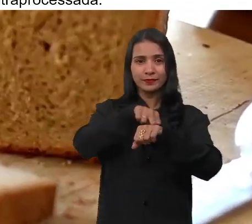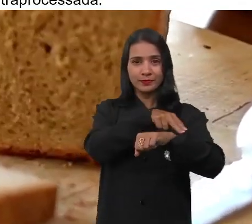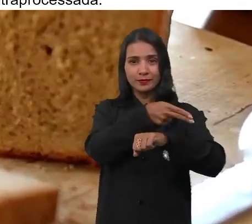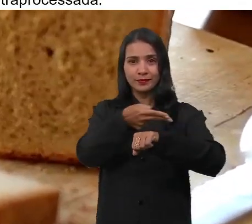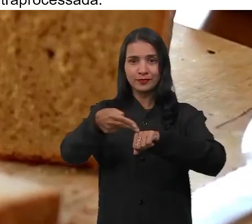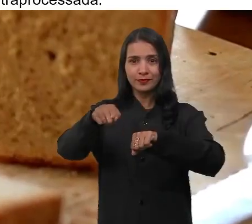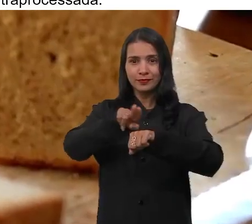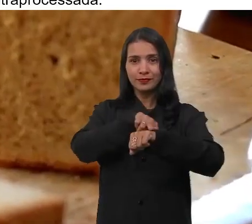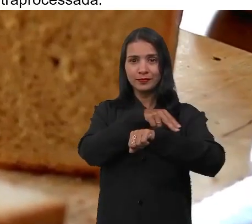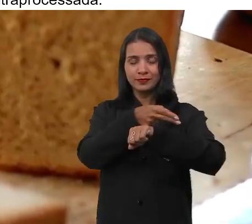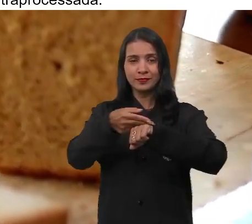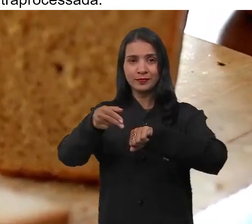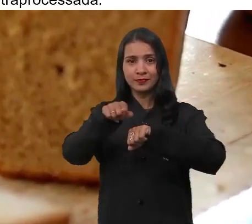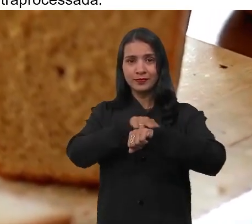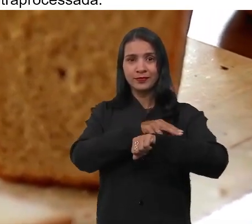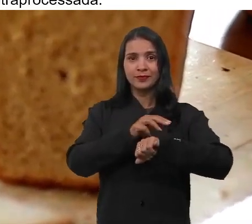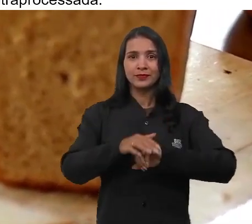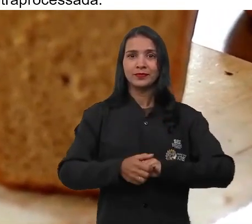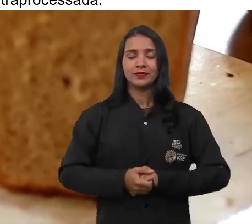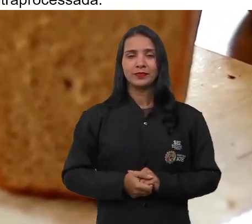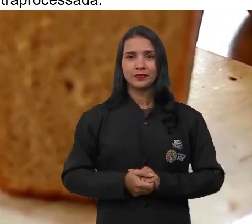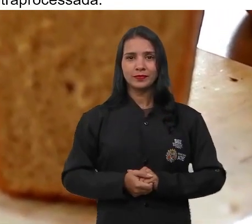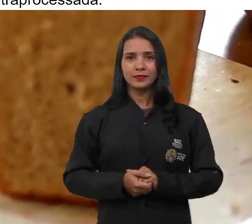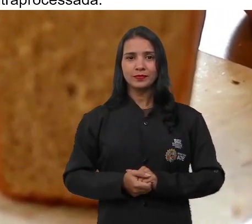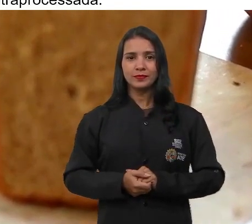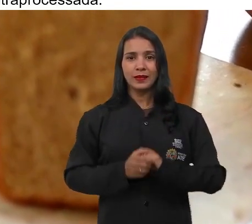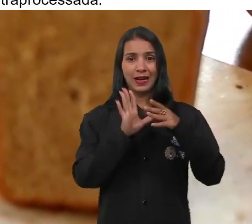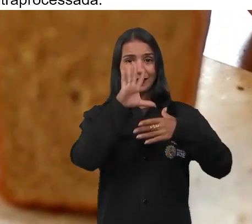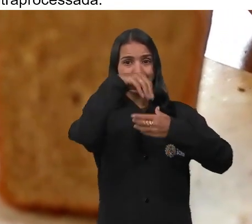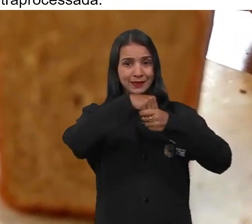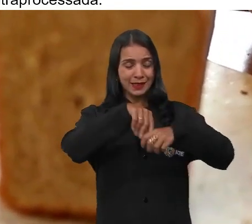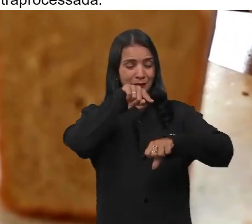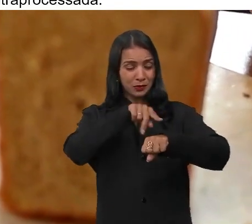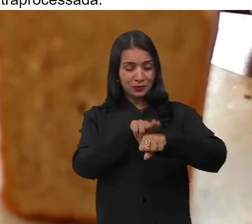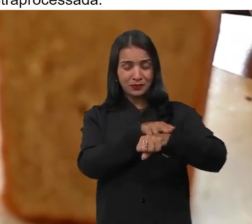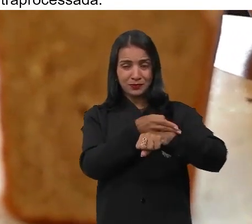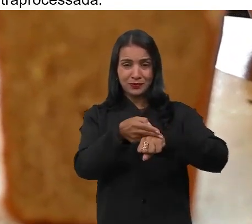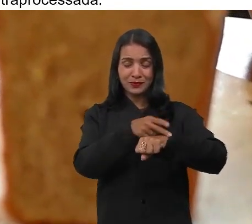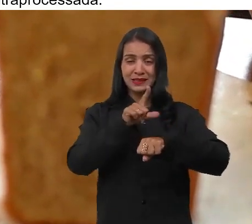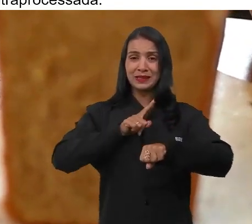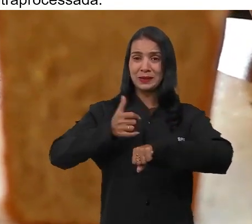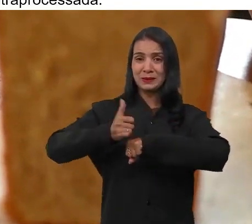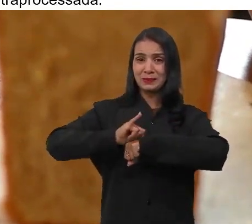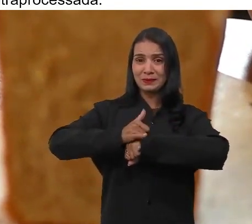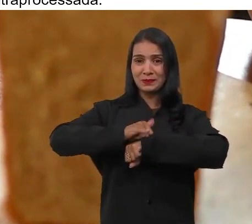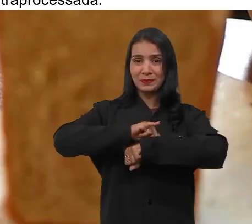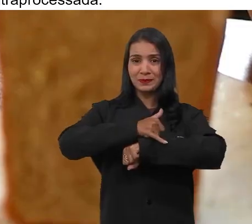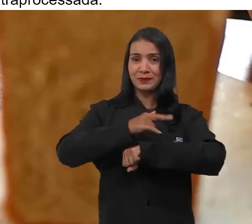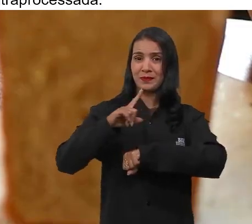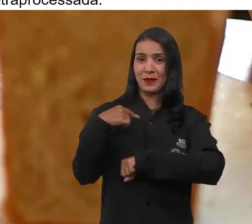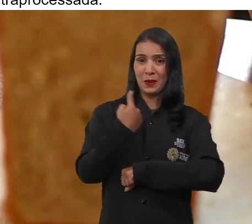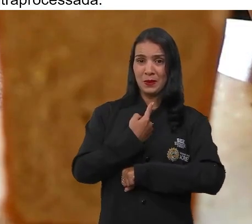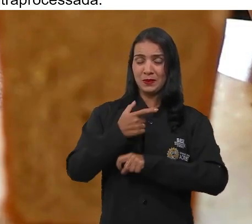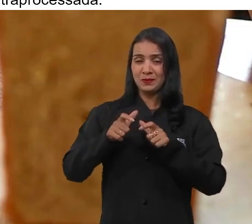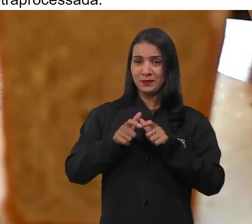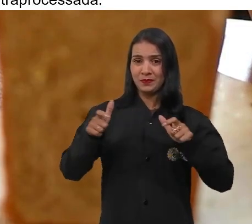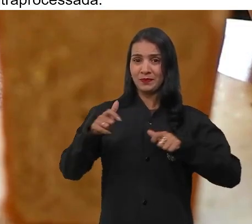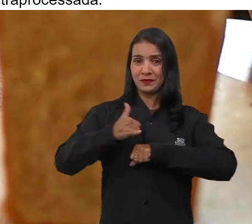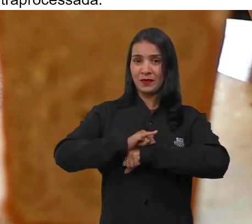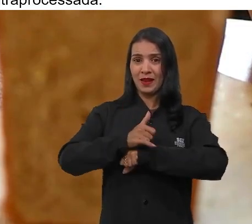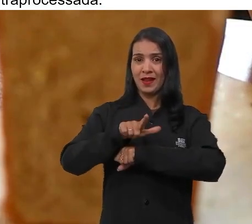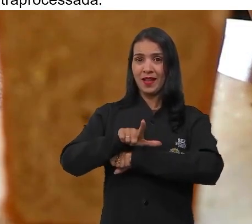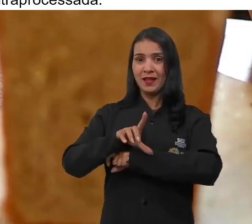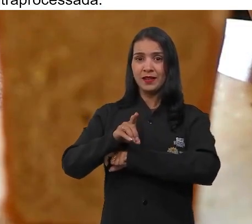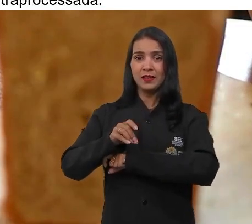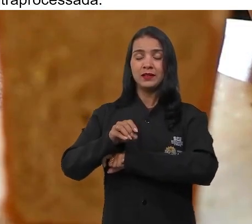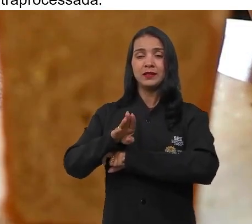margarina, ela vai estar cheia o quê, gente? De gordura trans, né? Vai aumentar o LDL, que é aquela gordura ruim, né?